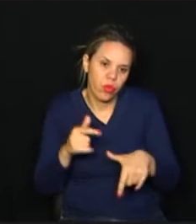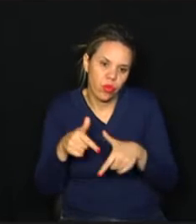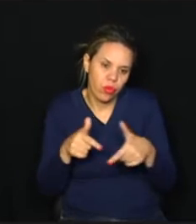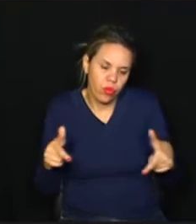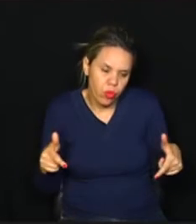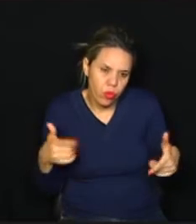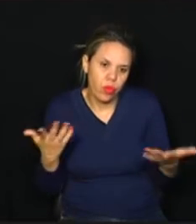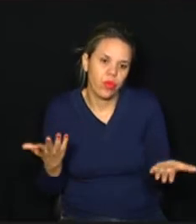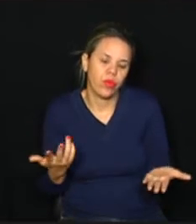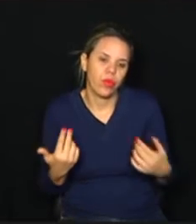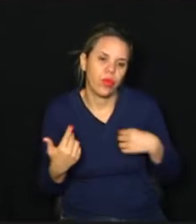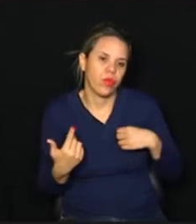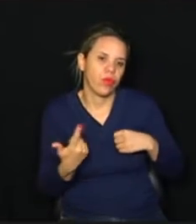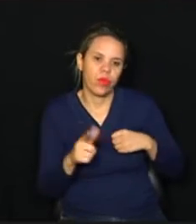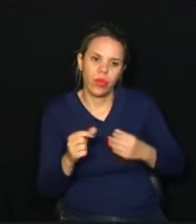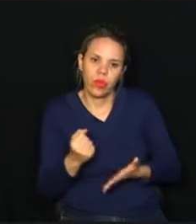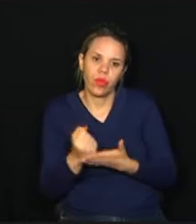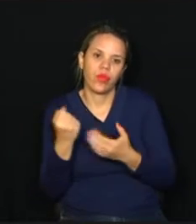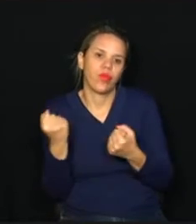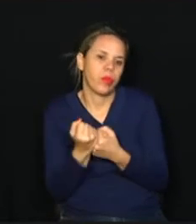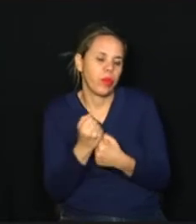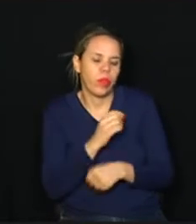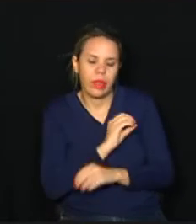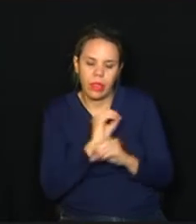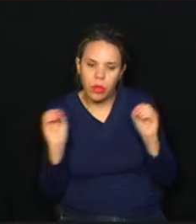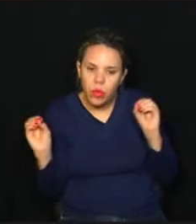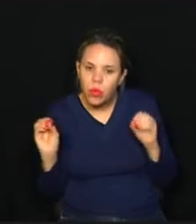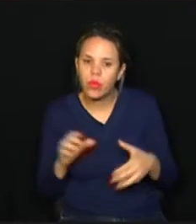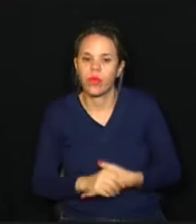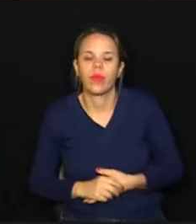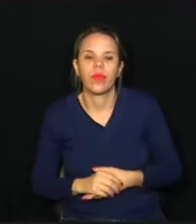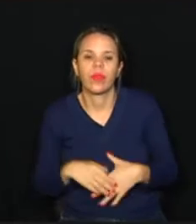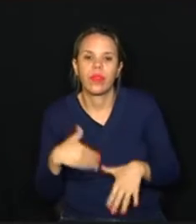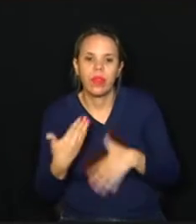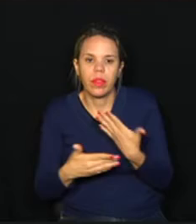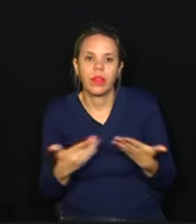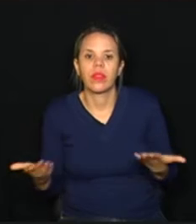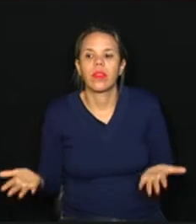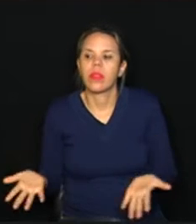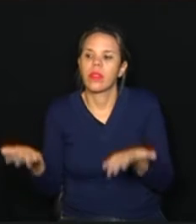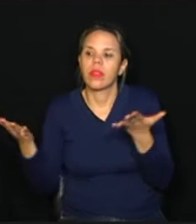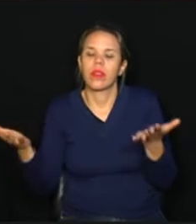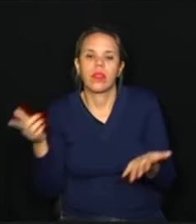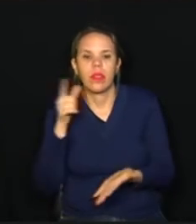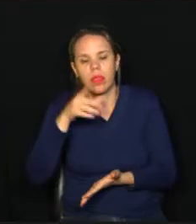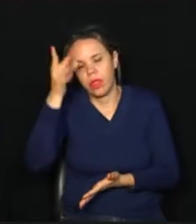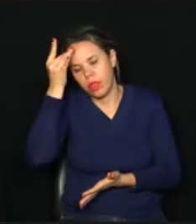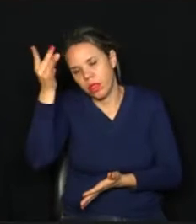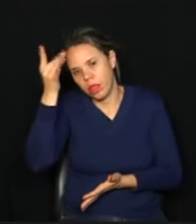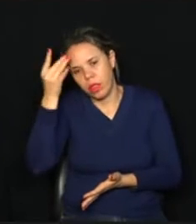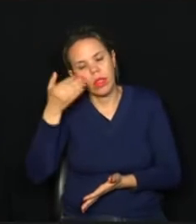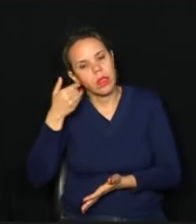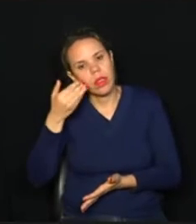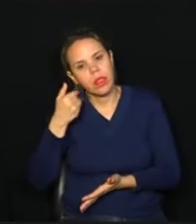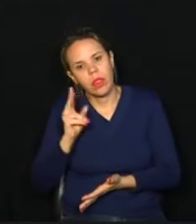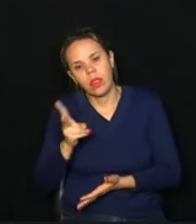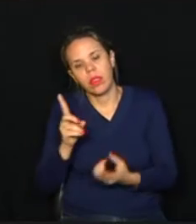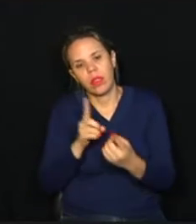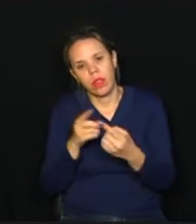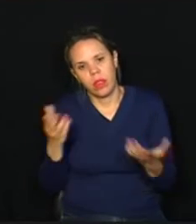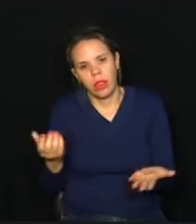aumentam. Enquanto isso, se engrandecem do serviço que continuamos